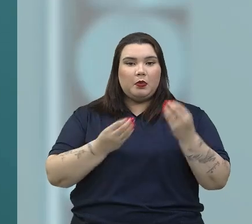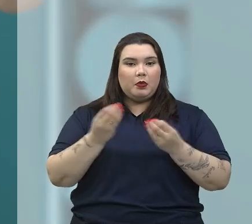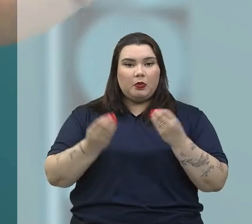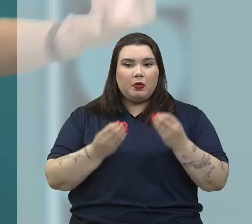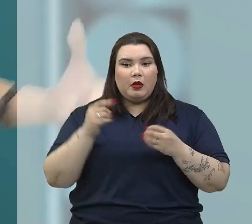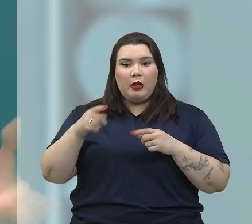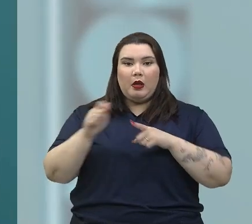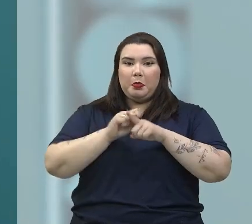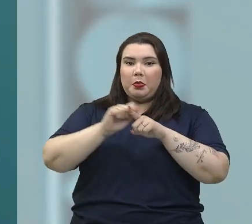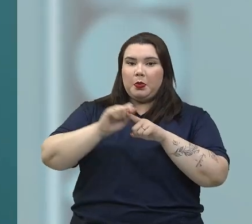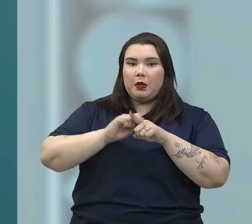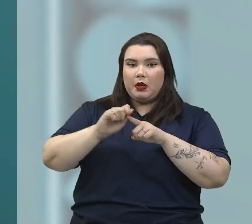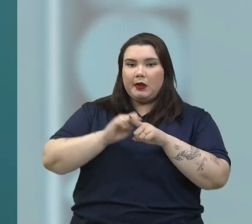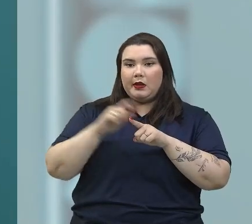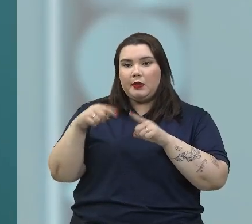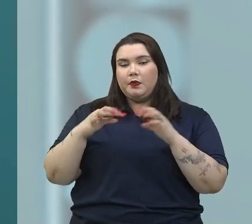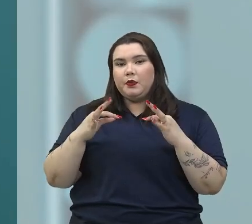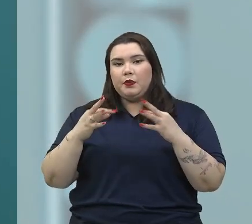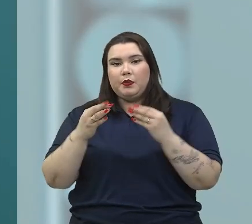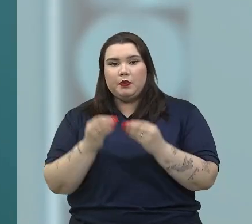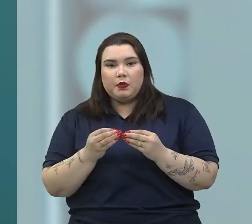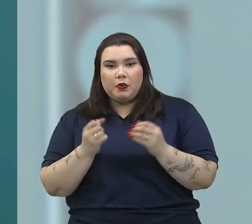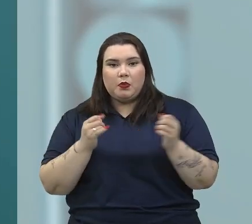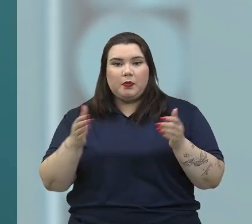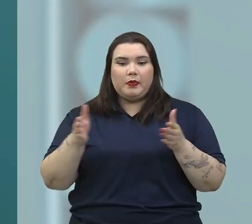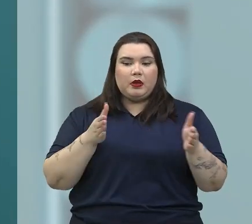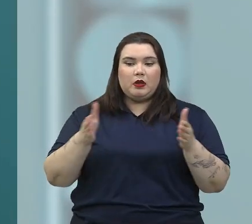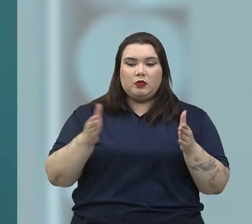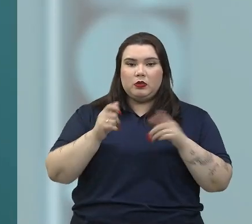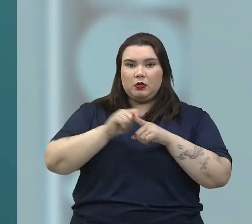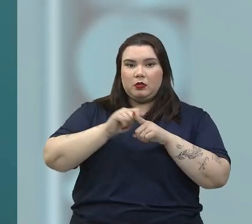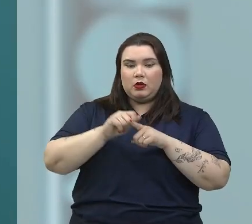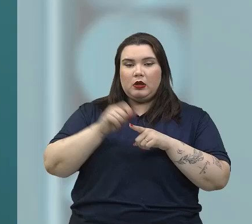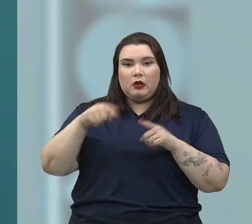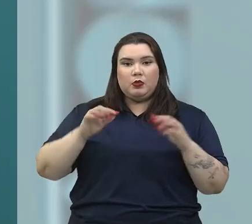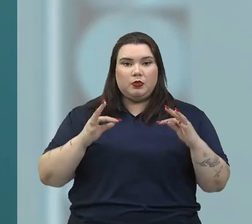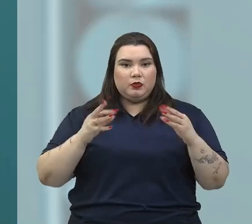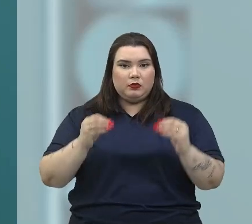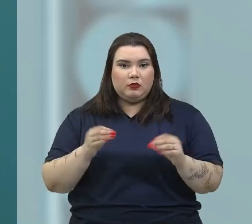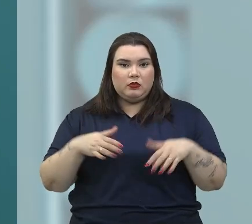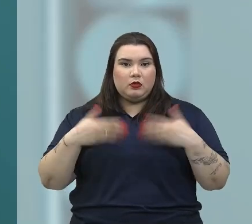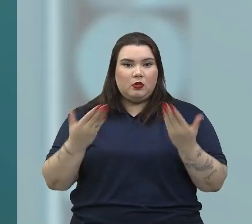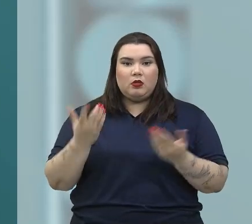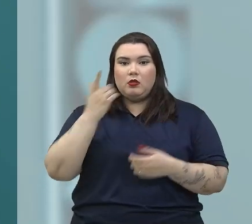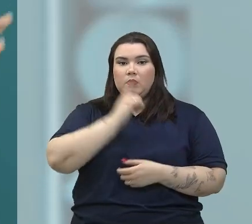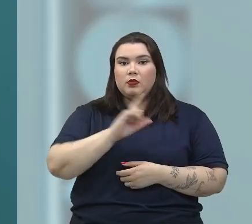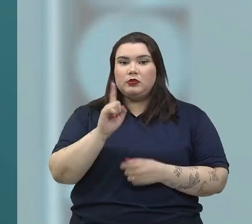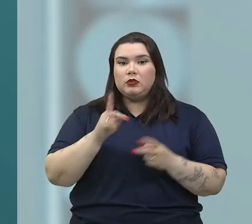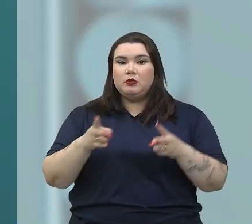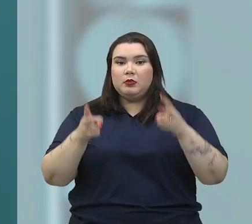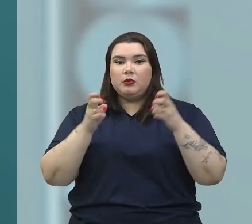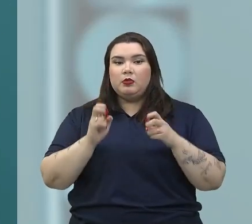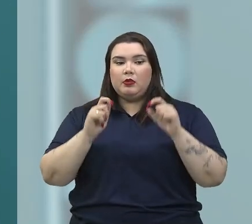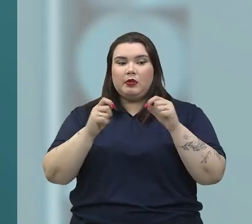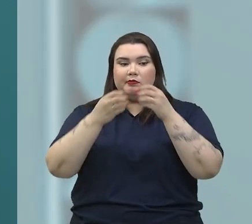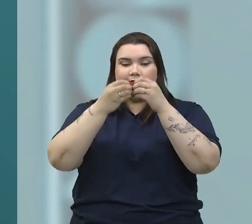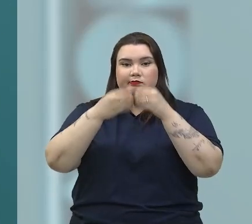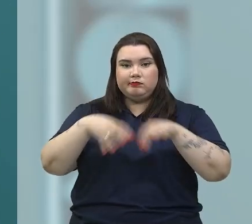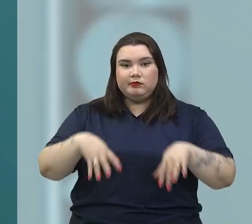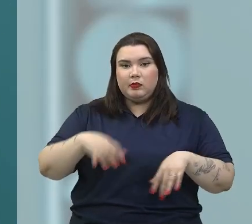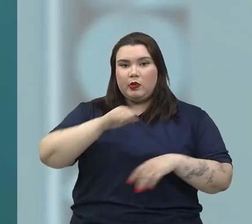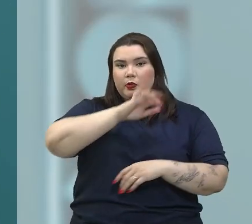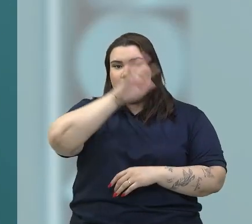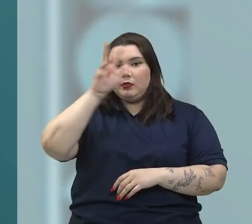a borracha era tudo, que o ciclo da borracha era tudo. E não conseguiam perceber a decadência que o